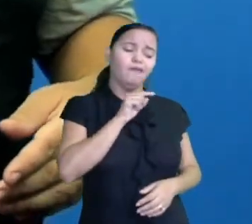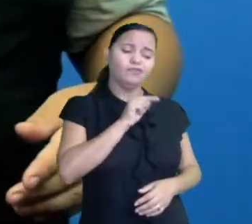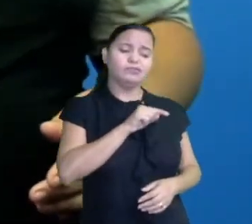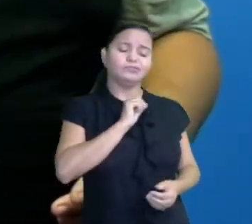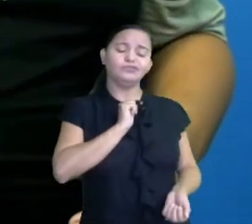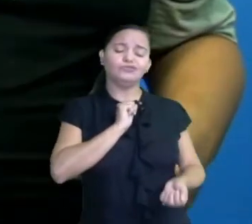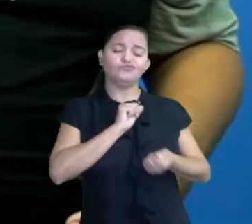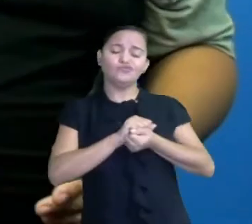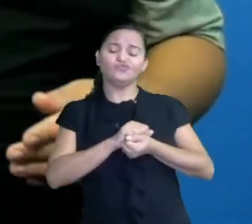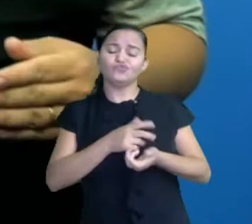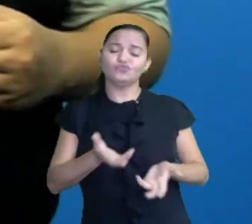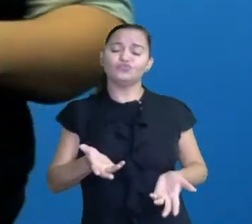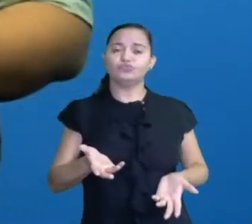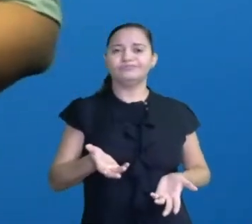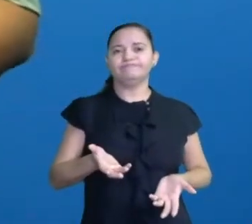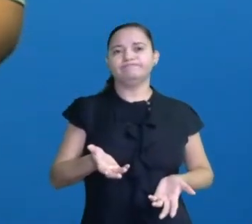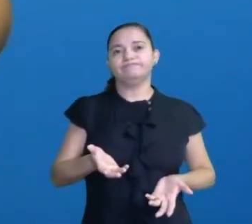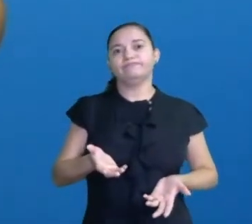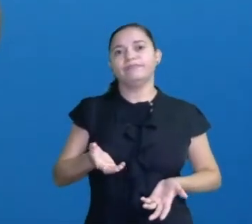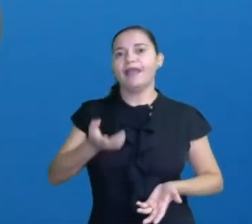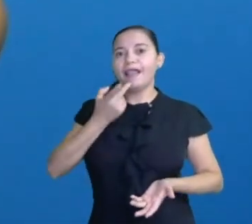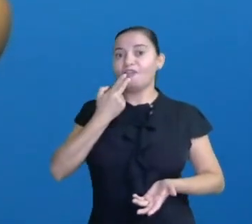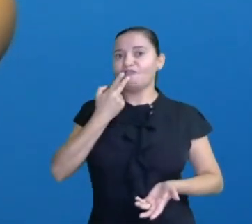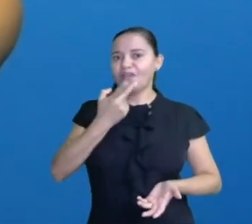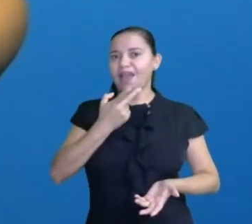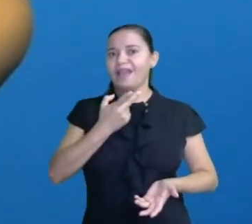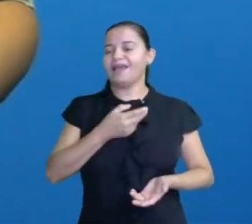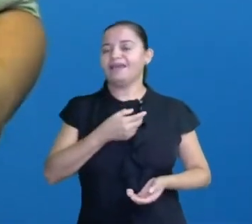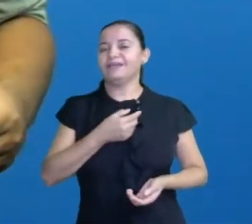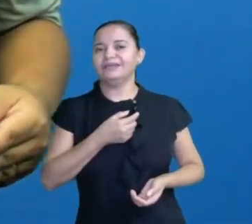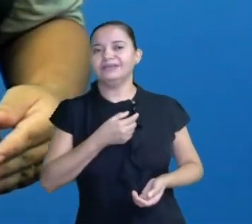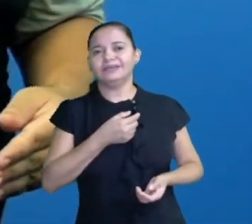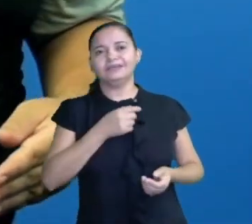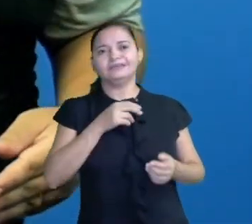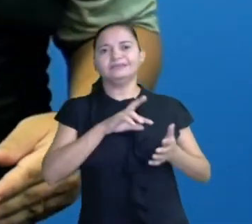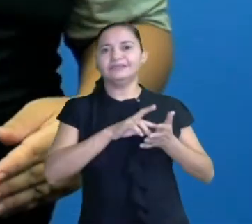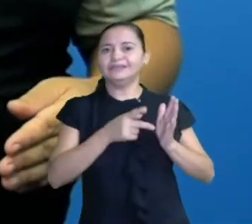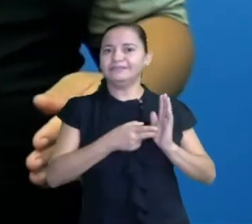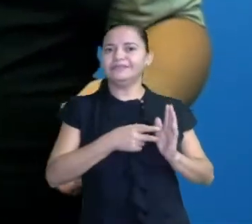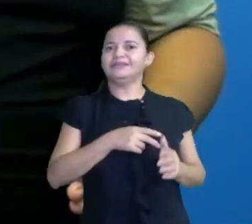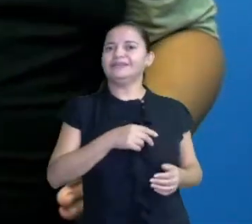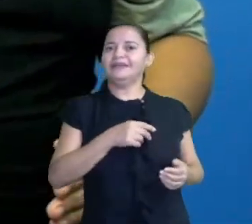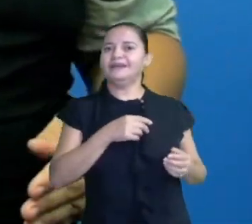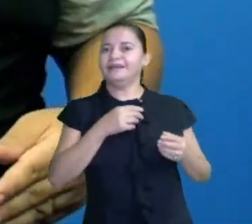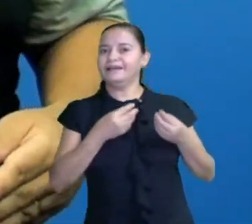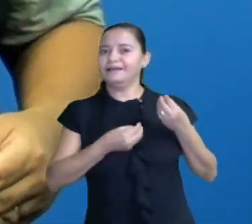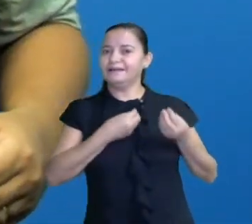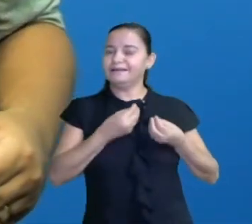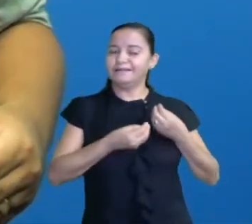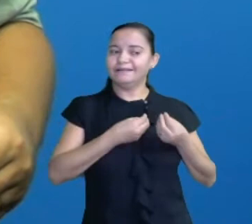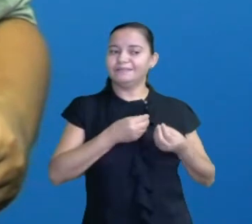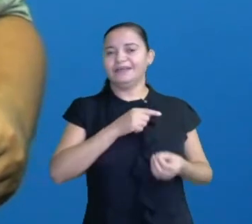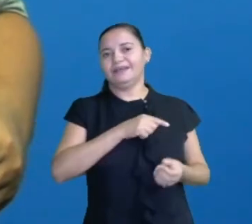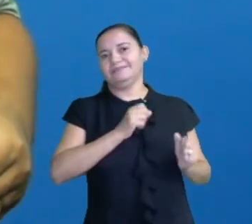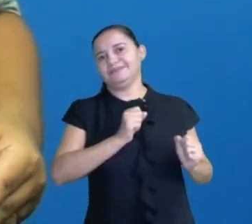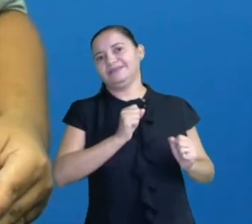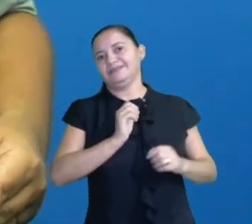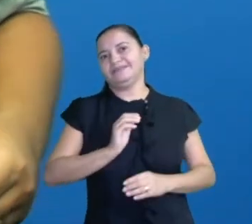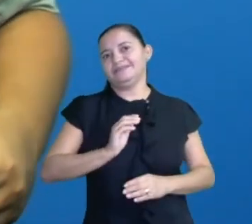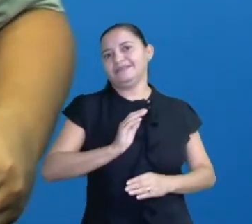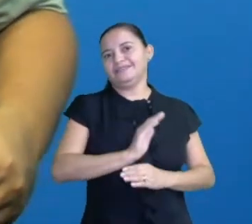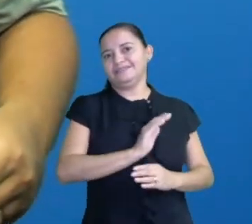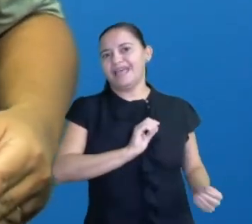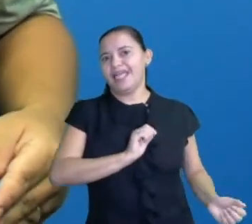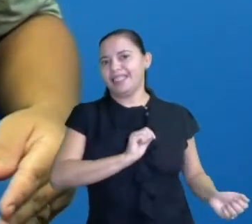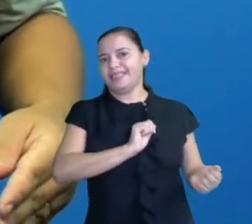junto. Quando ela falar isso, deixa claro que ela pode ir de carona, né? É uma informação implícita. Eu ia passar para